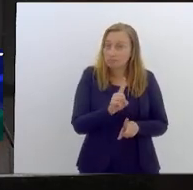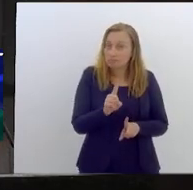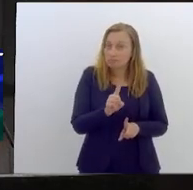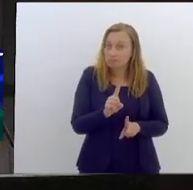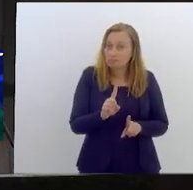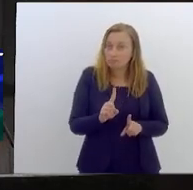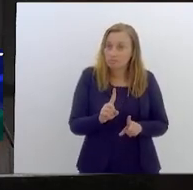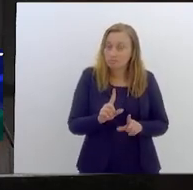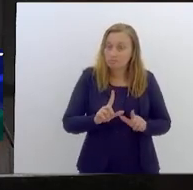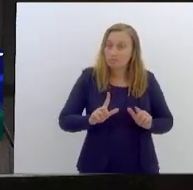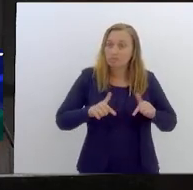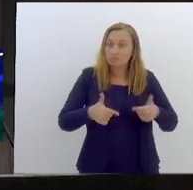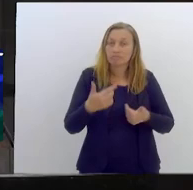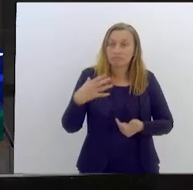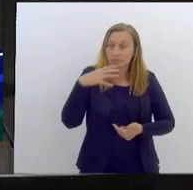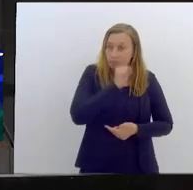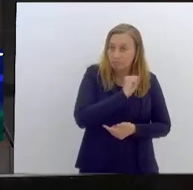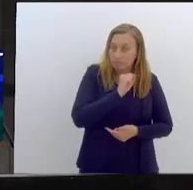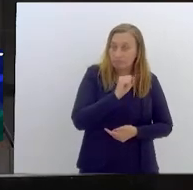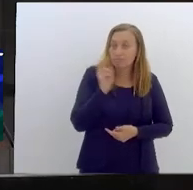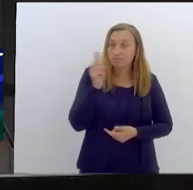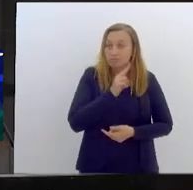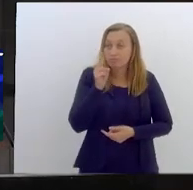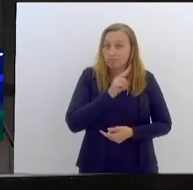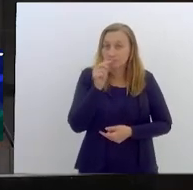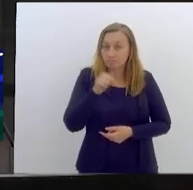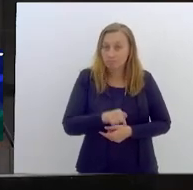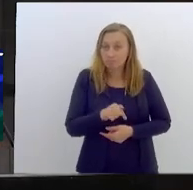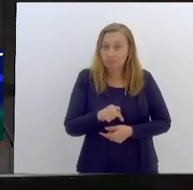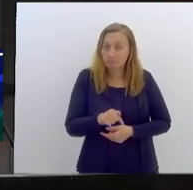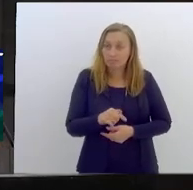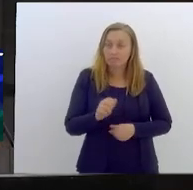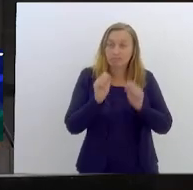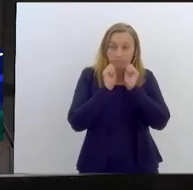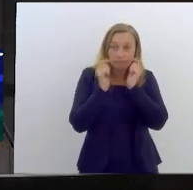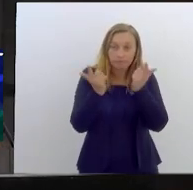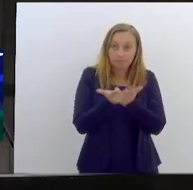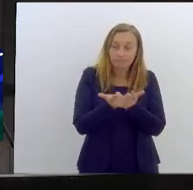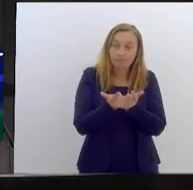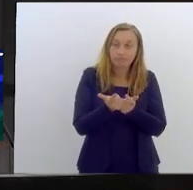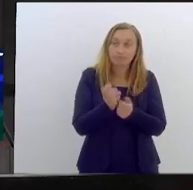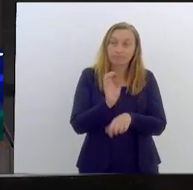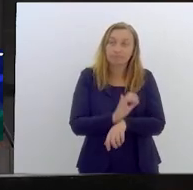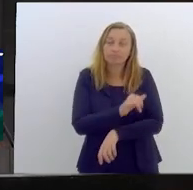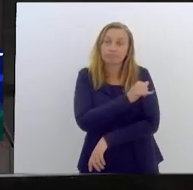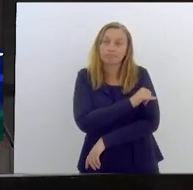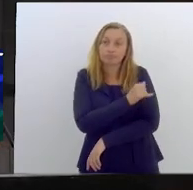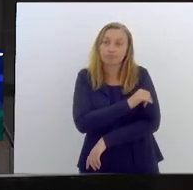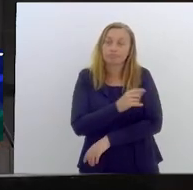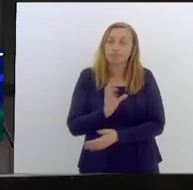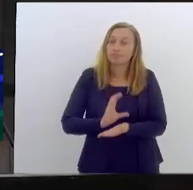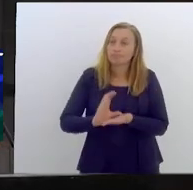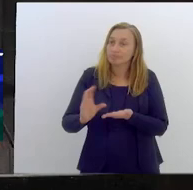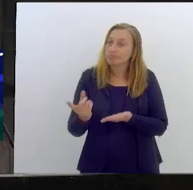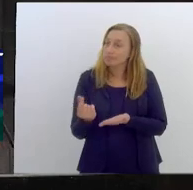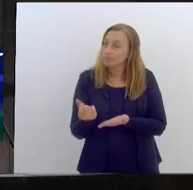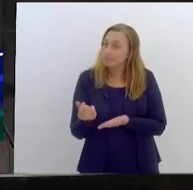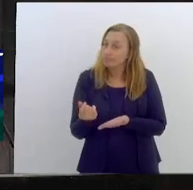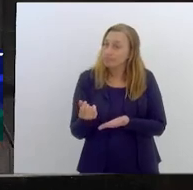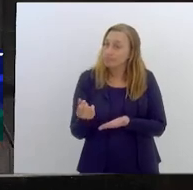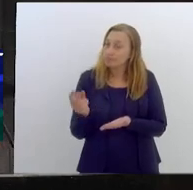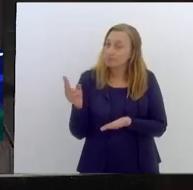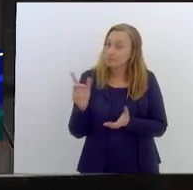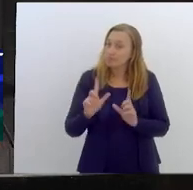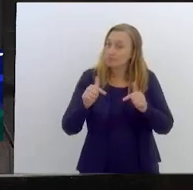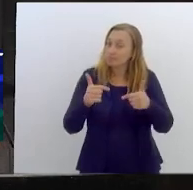executarmos tão logo, e por isso corremos aqui na Assembleia Legislativa do Estado para que essa verba fosse destinada tão logo